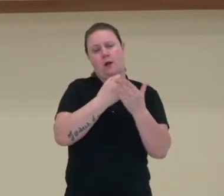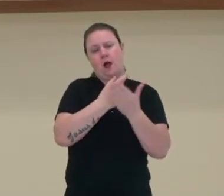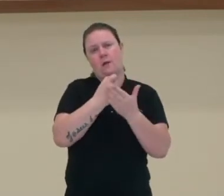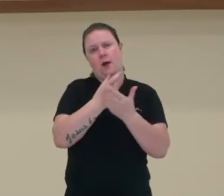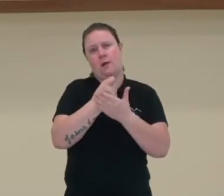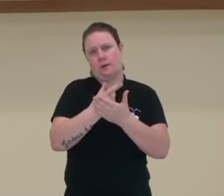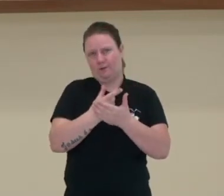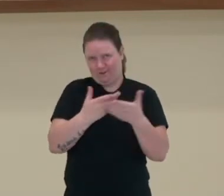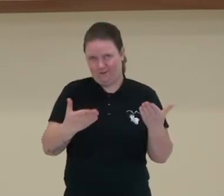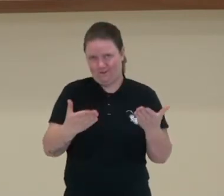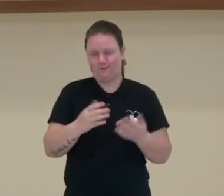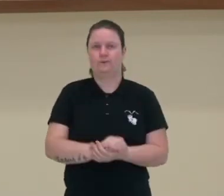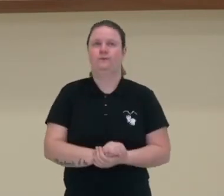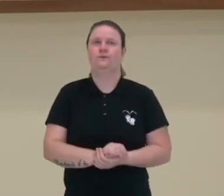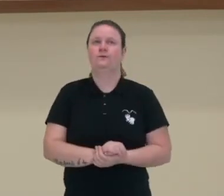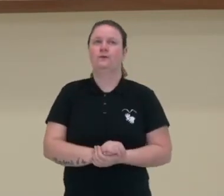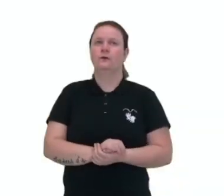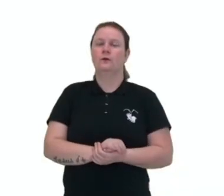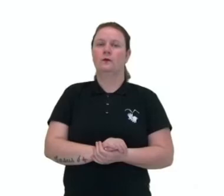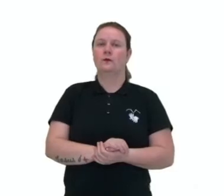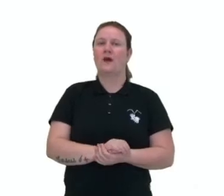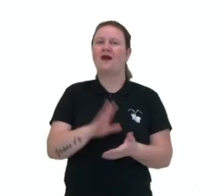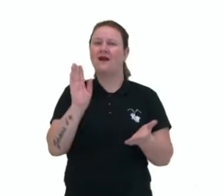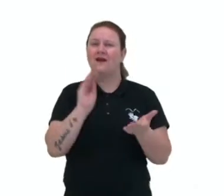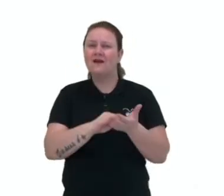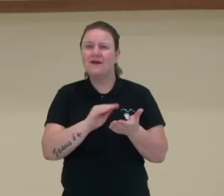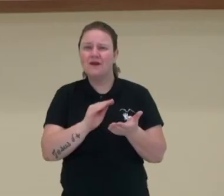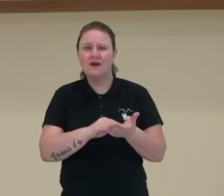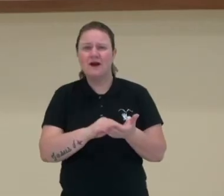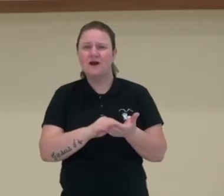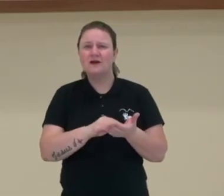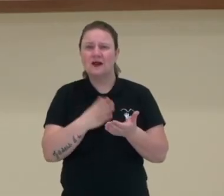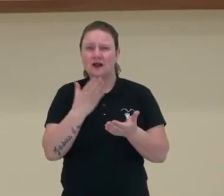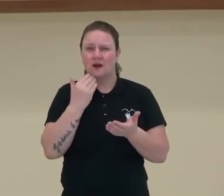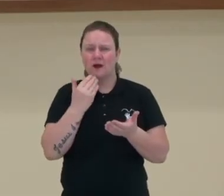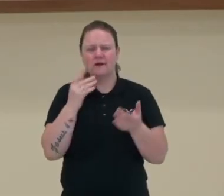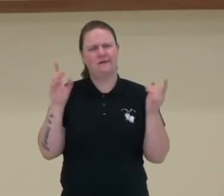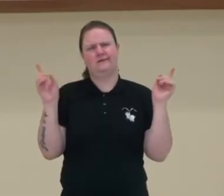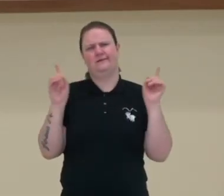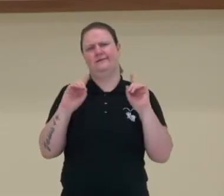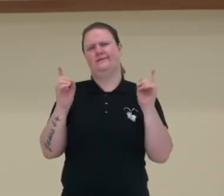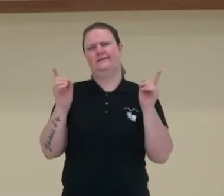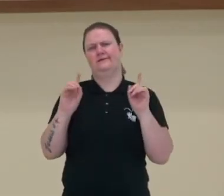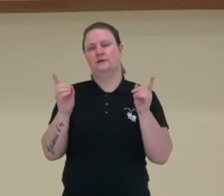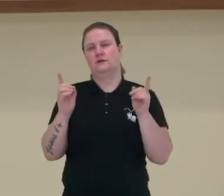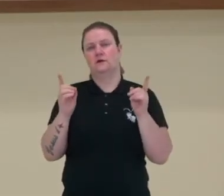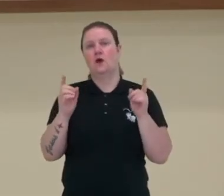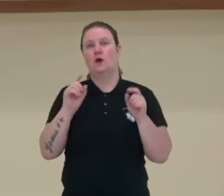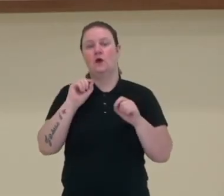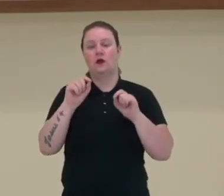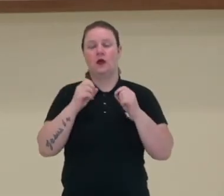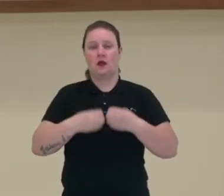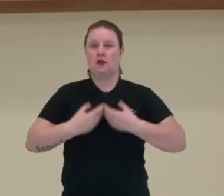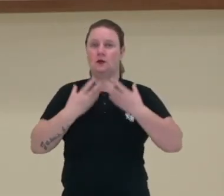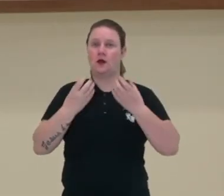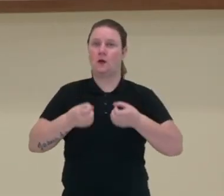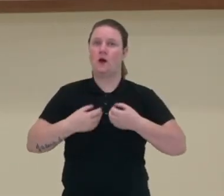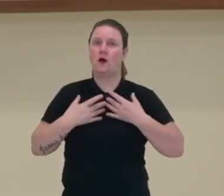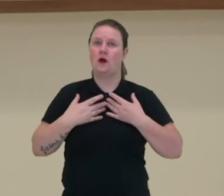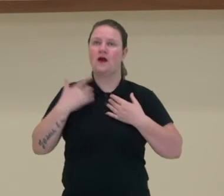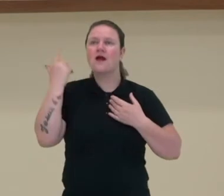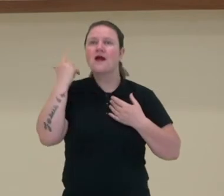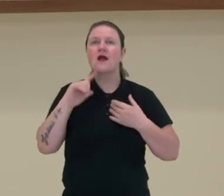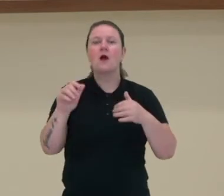pão. Falta de alimentos no país? Também não. Então a expressão comer o pão ou ganhar o pão, ela está sempre relacionada